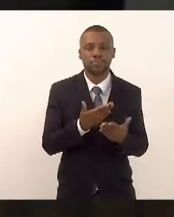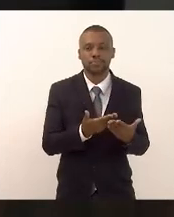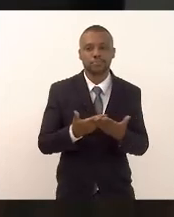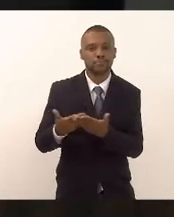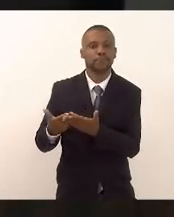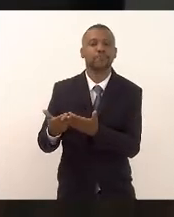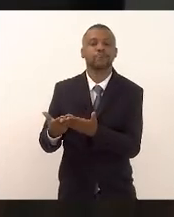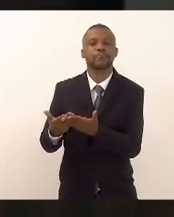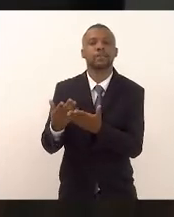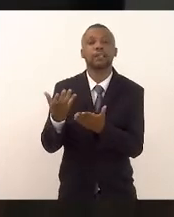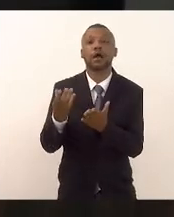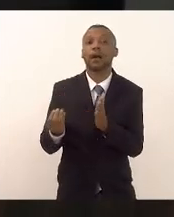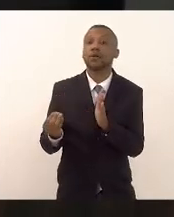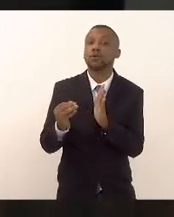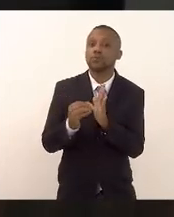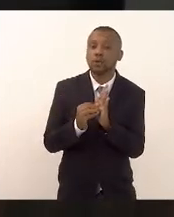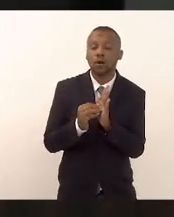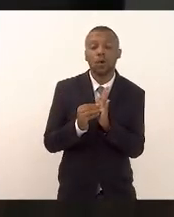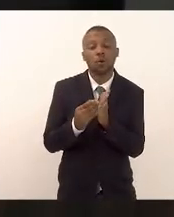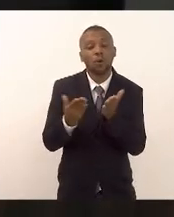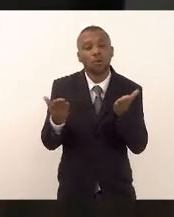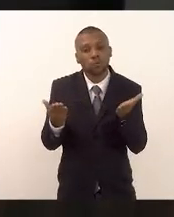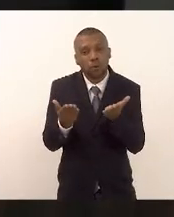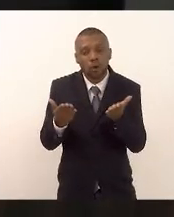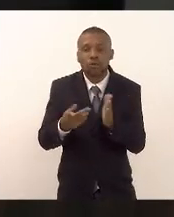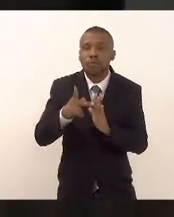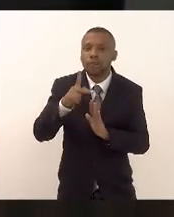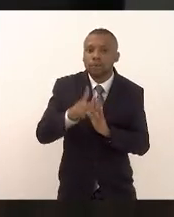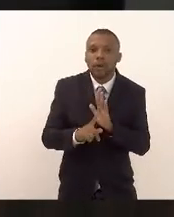do dia os projetos de lei